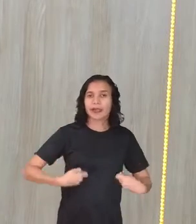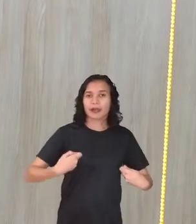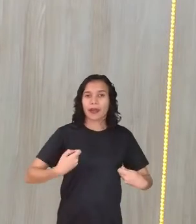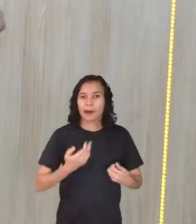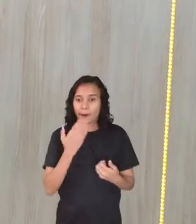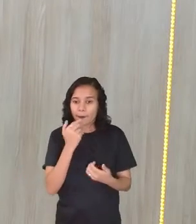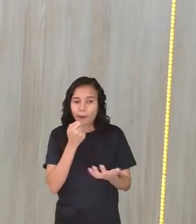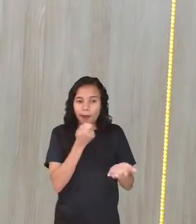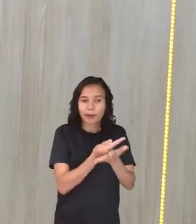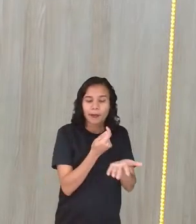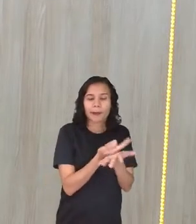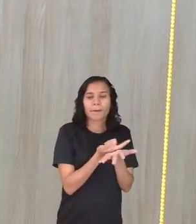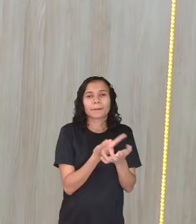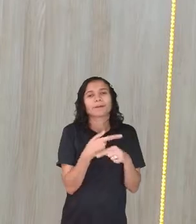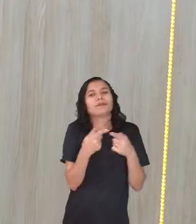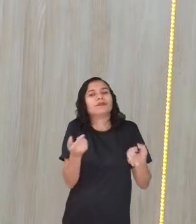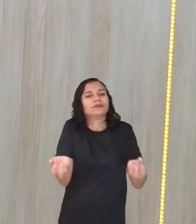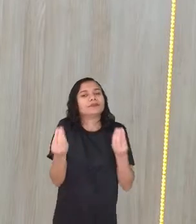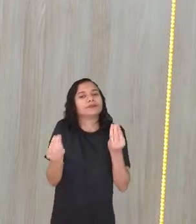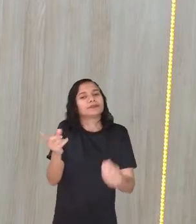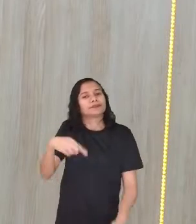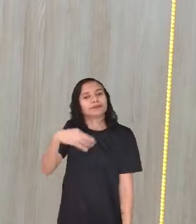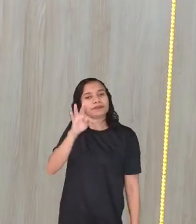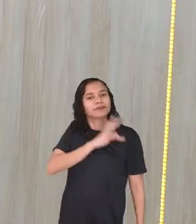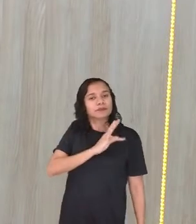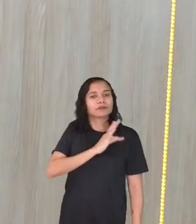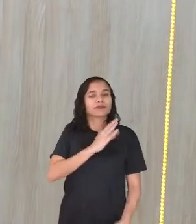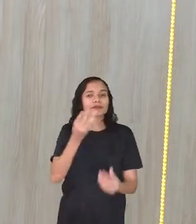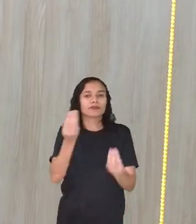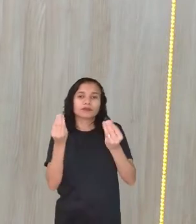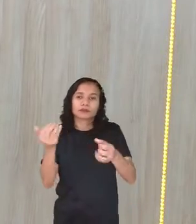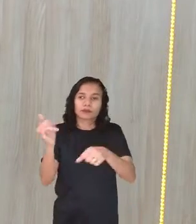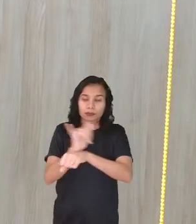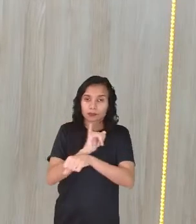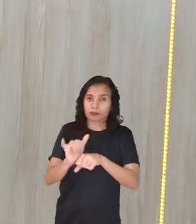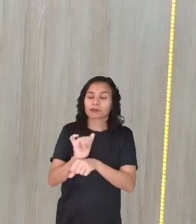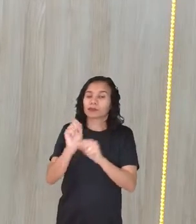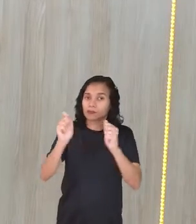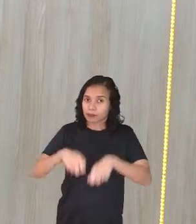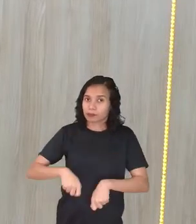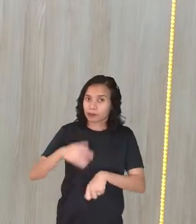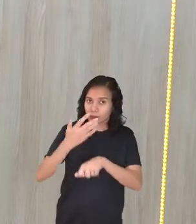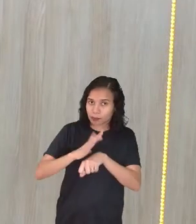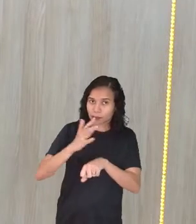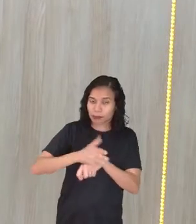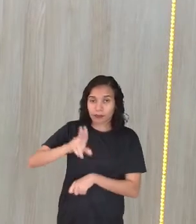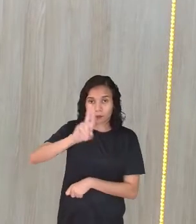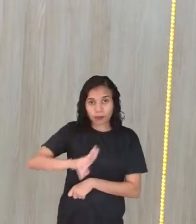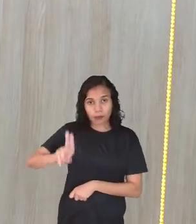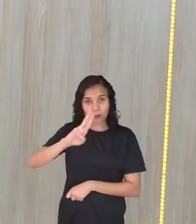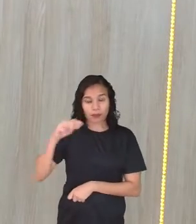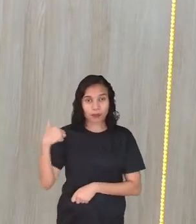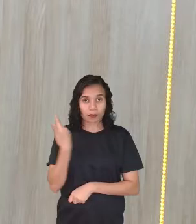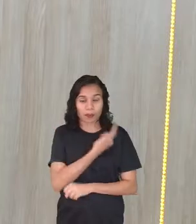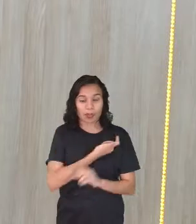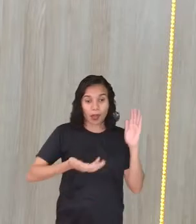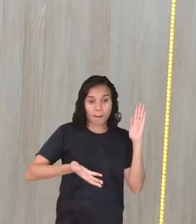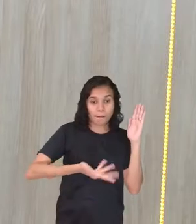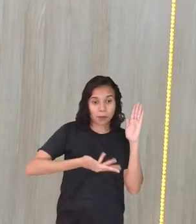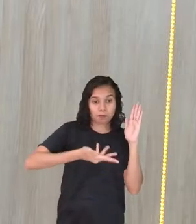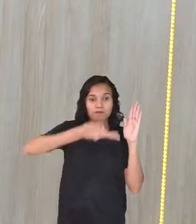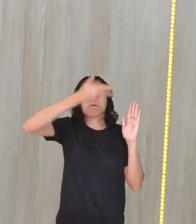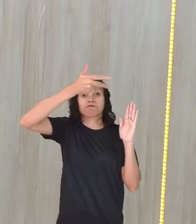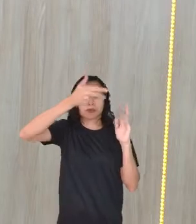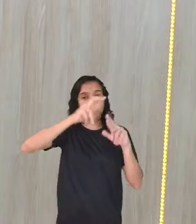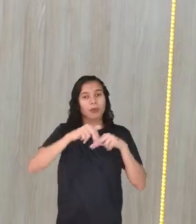quer saber quais são as técnicas, quais são as formas que podem ser adotadas para a gente aumentar aí a produção de alimentos.